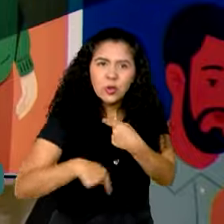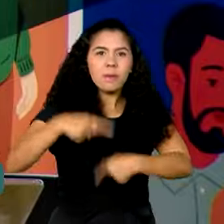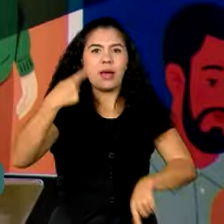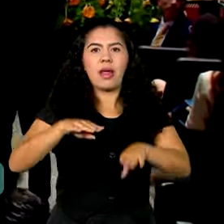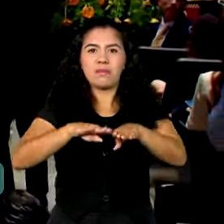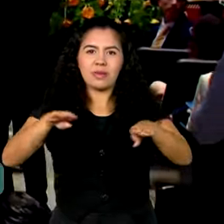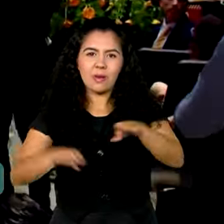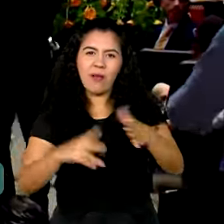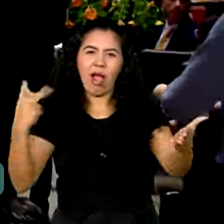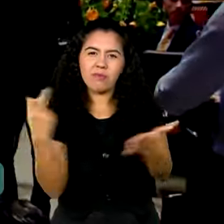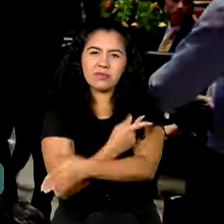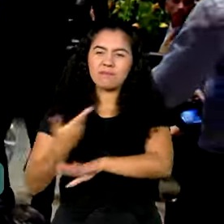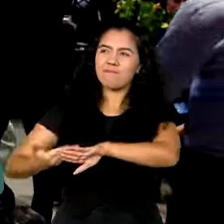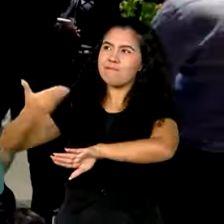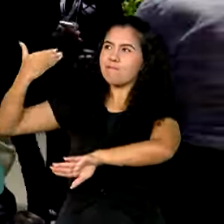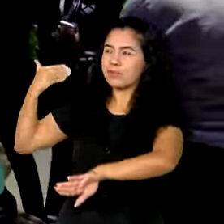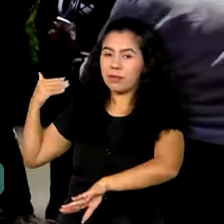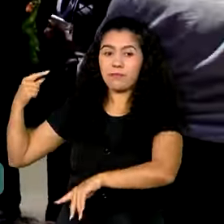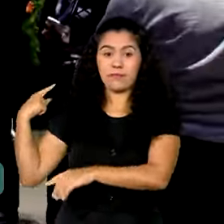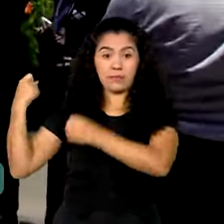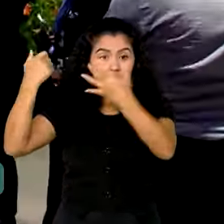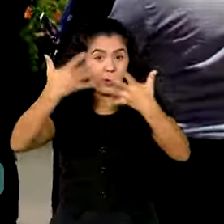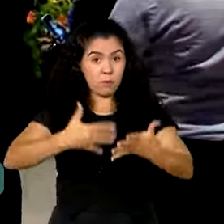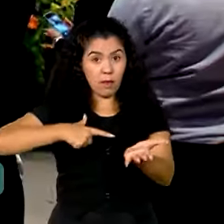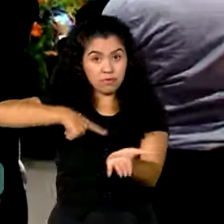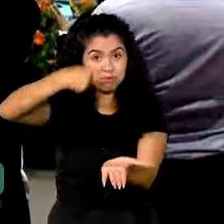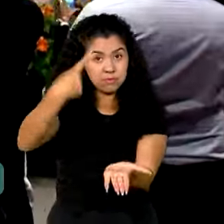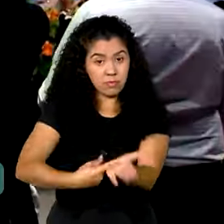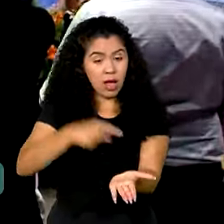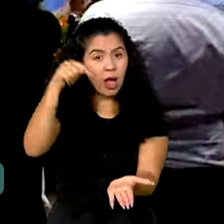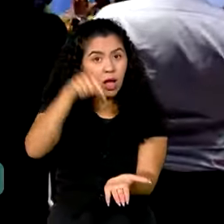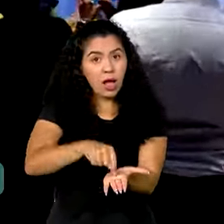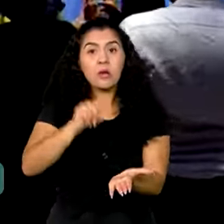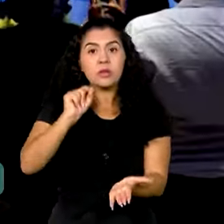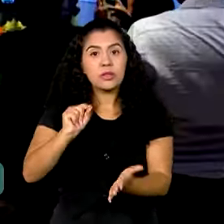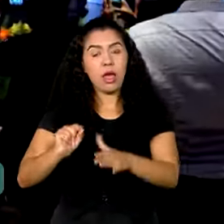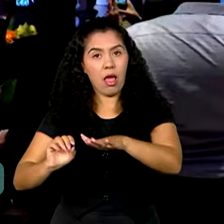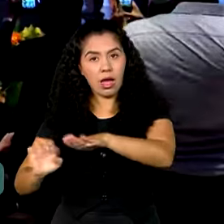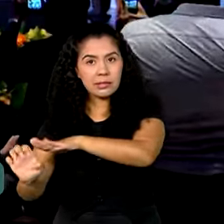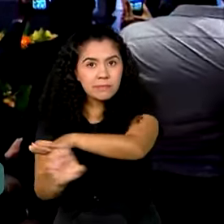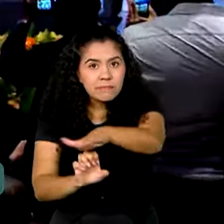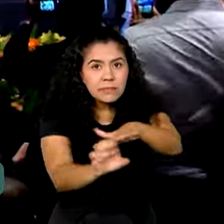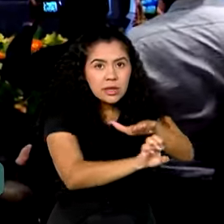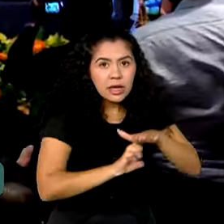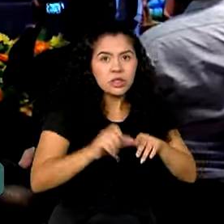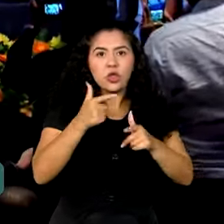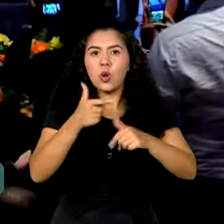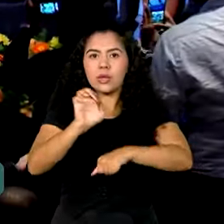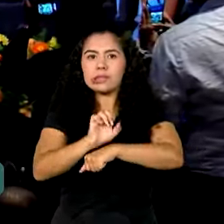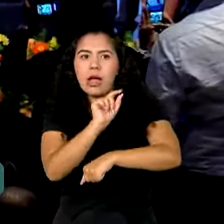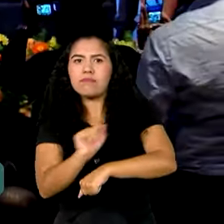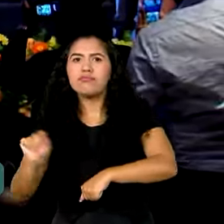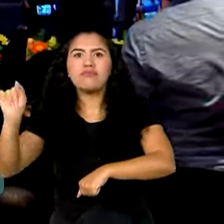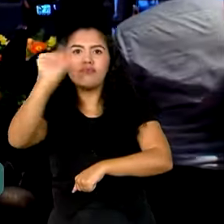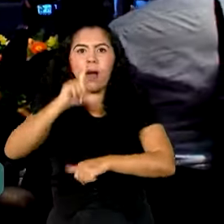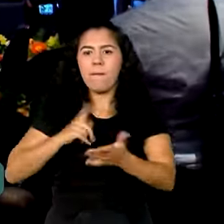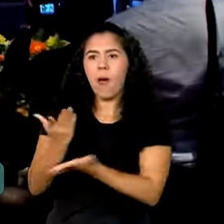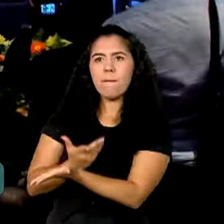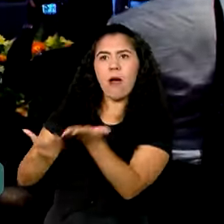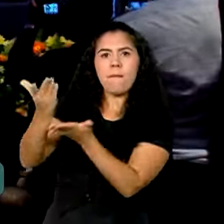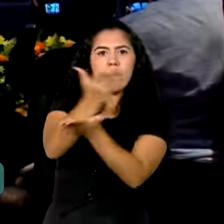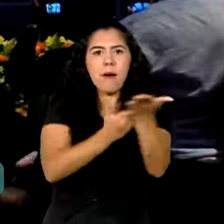nosso passado. Com o pacto, as estatais se comprometem a formar um espaço de troca de experiências. De acordo com o governo, as